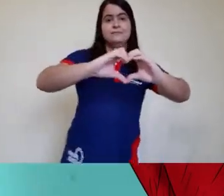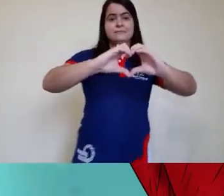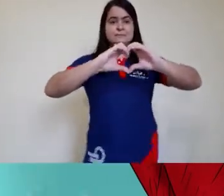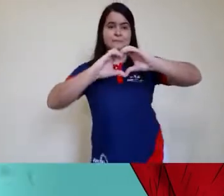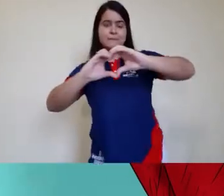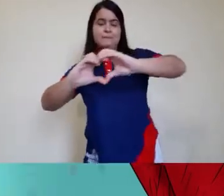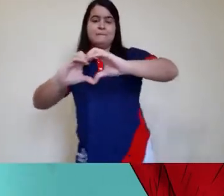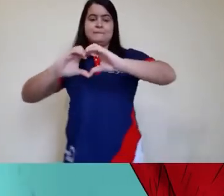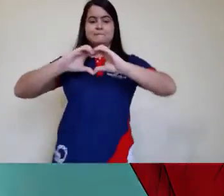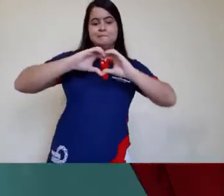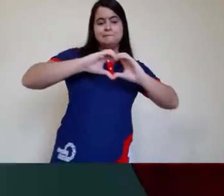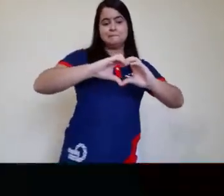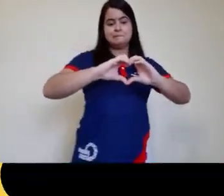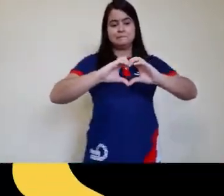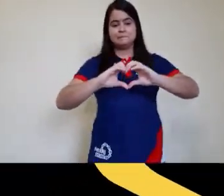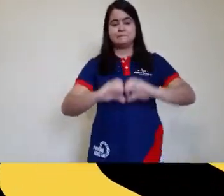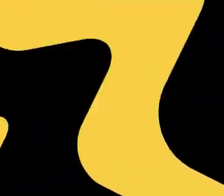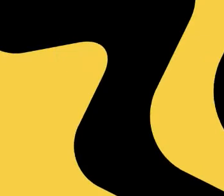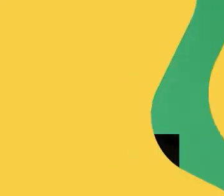Cristão número um.